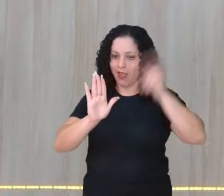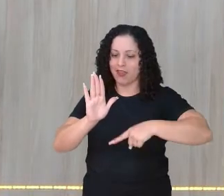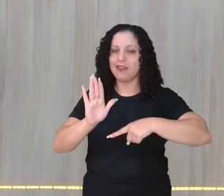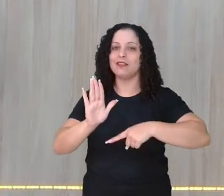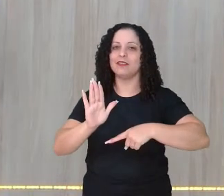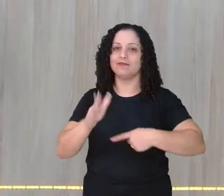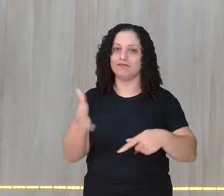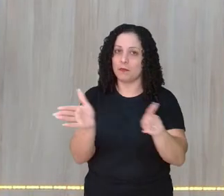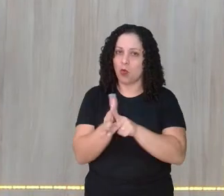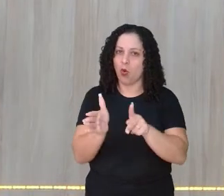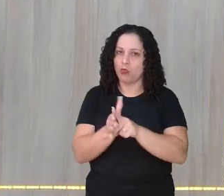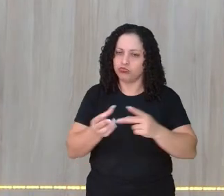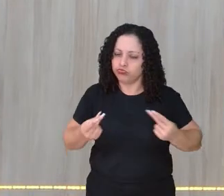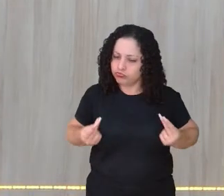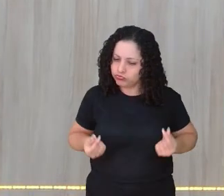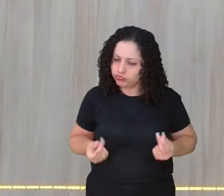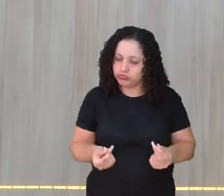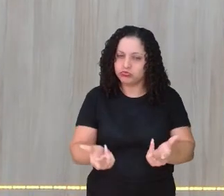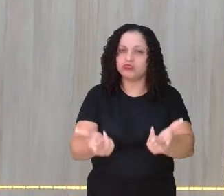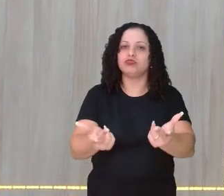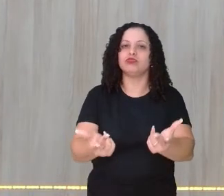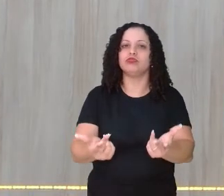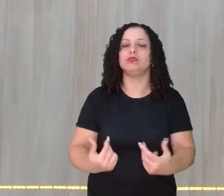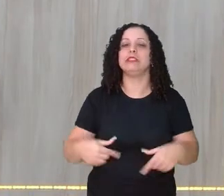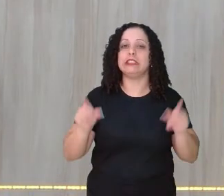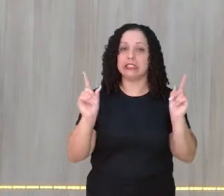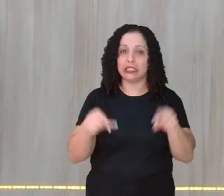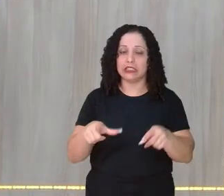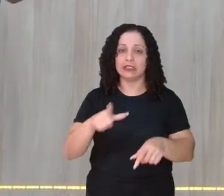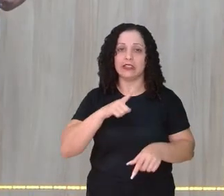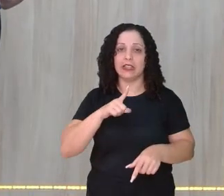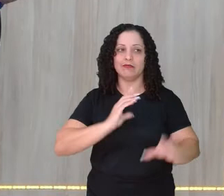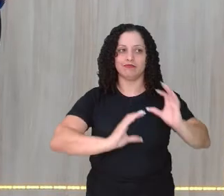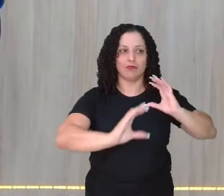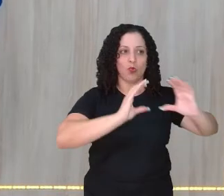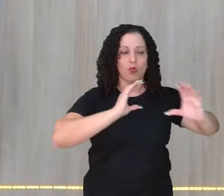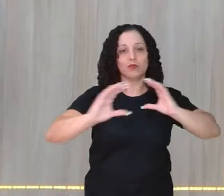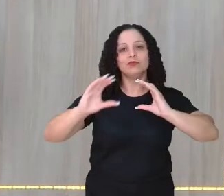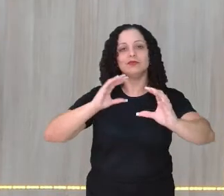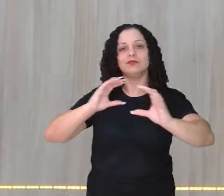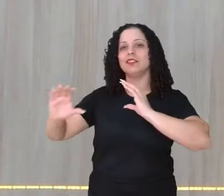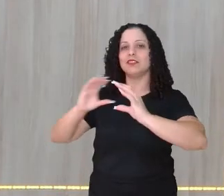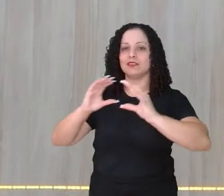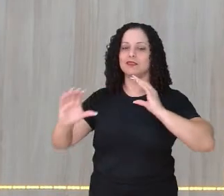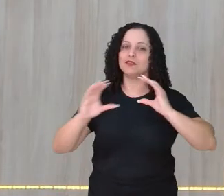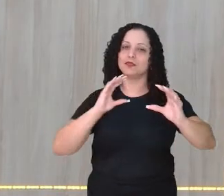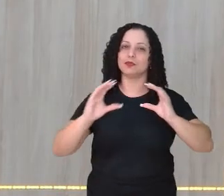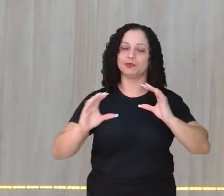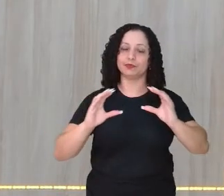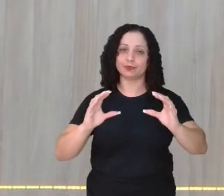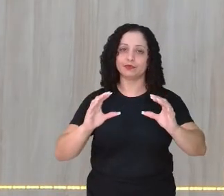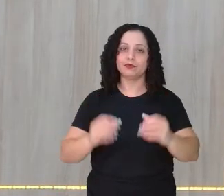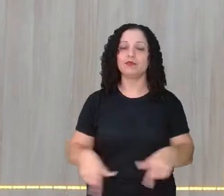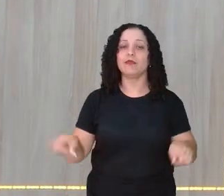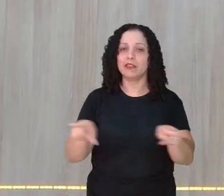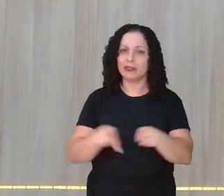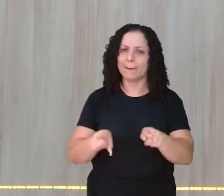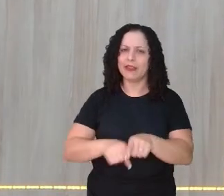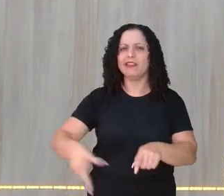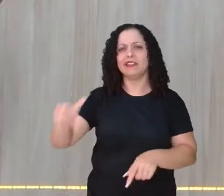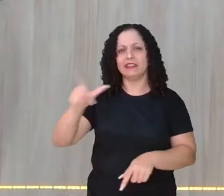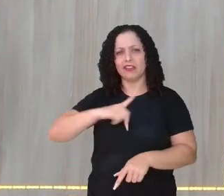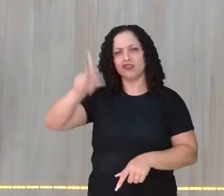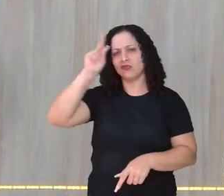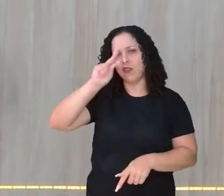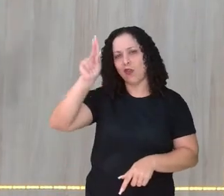os gêneros serem infinitos, e aí eles se fazem a partir da situação comunicativa, e aí, a partir da história, do